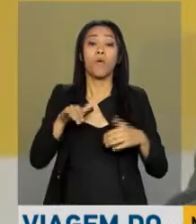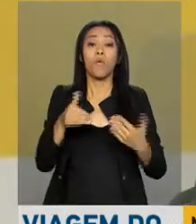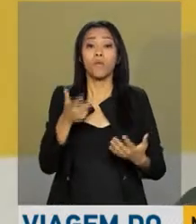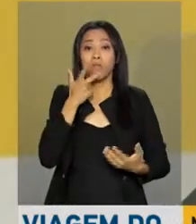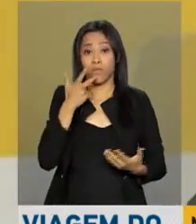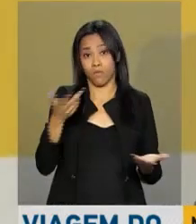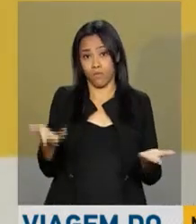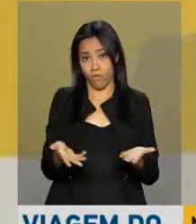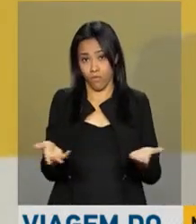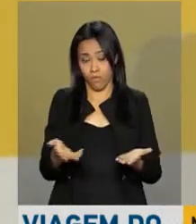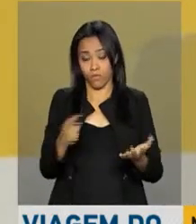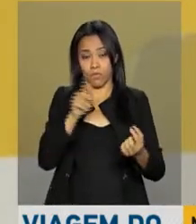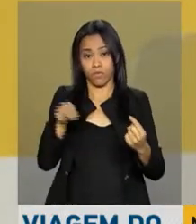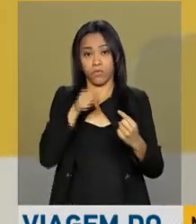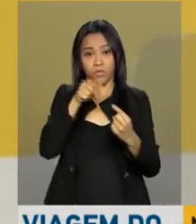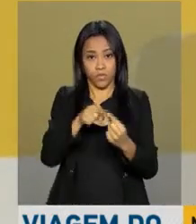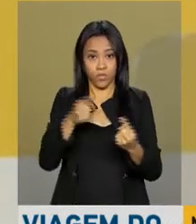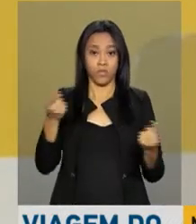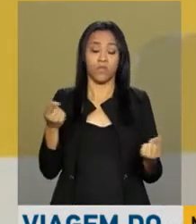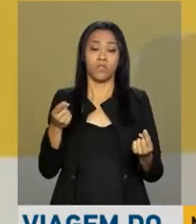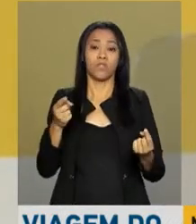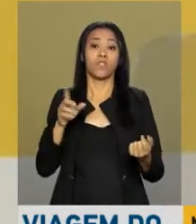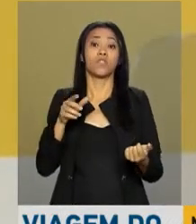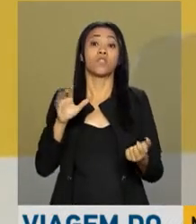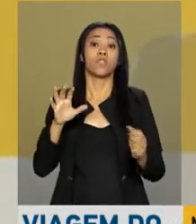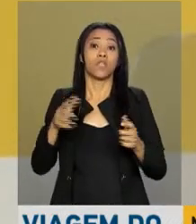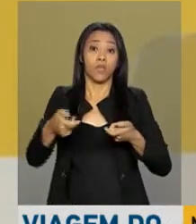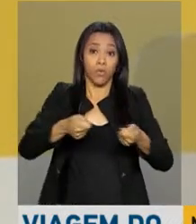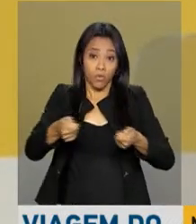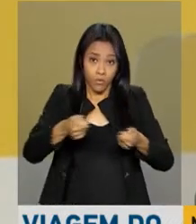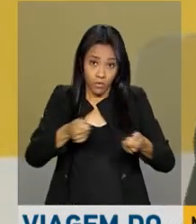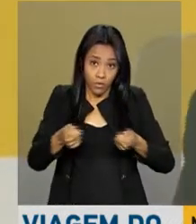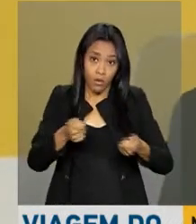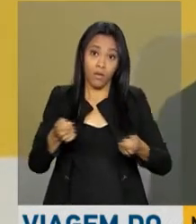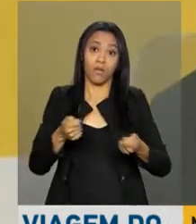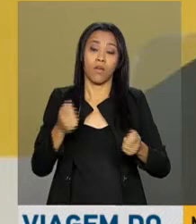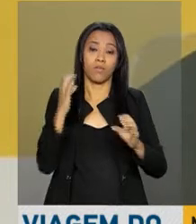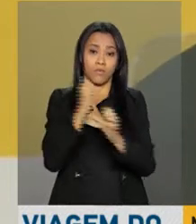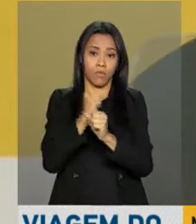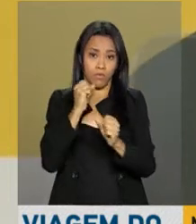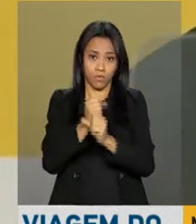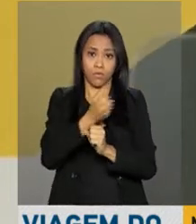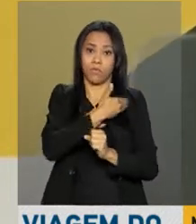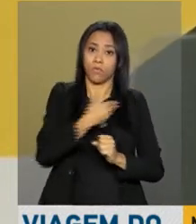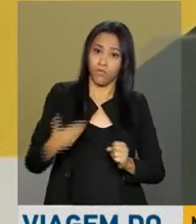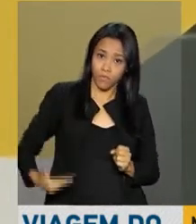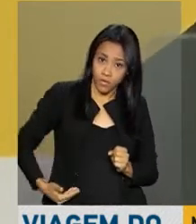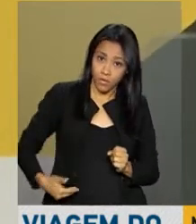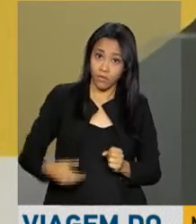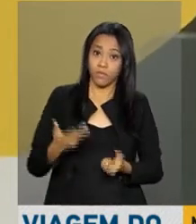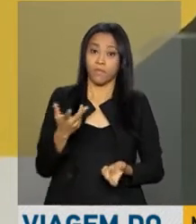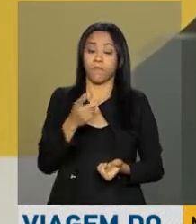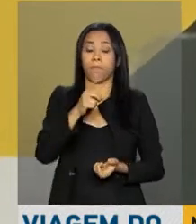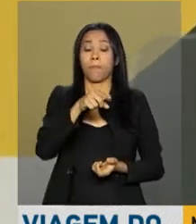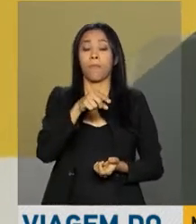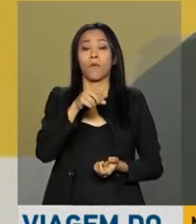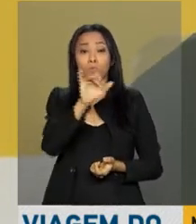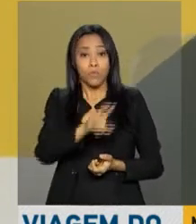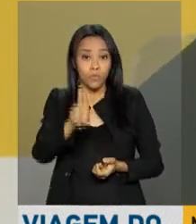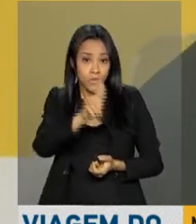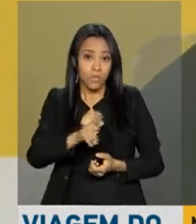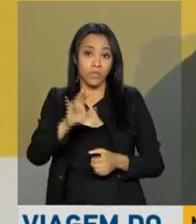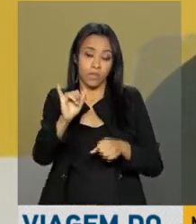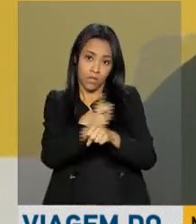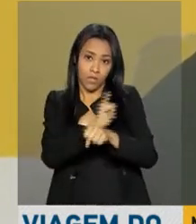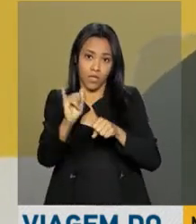objetivo de equilibrar as contas públicas por meio da reforma da previdência têm em conta a idéia